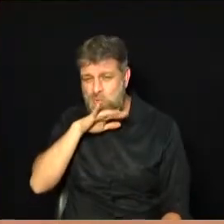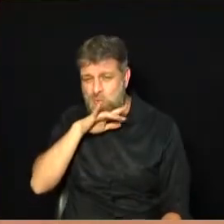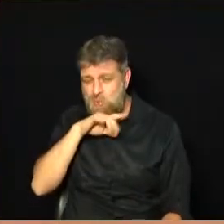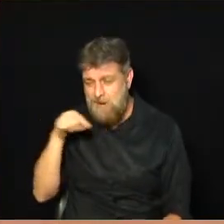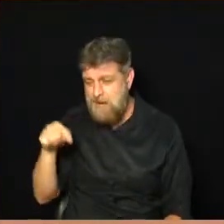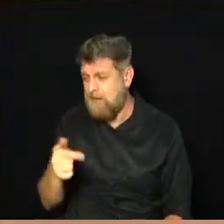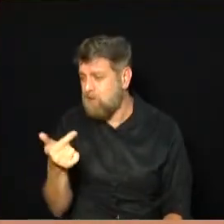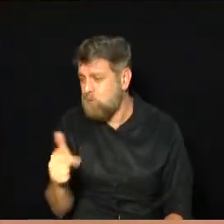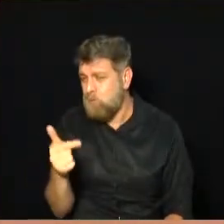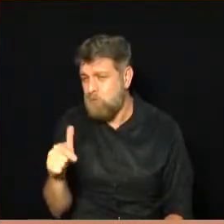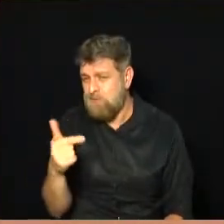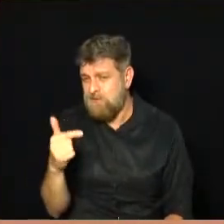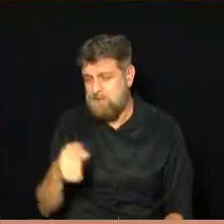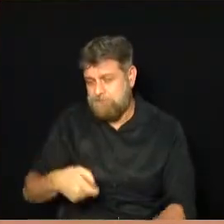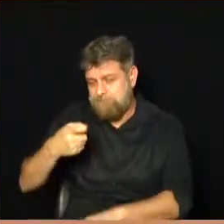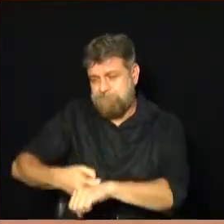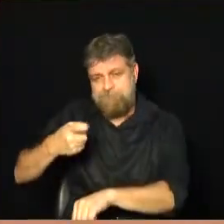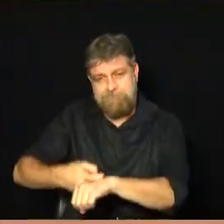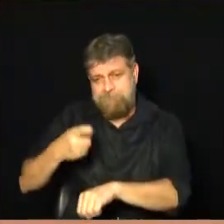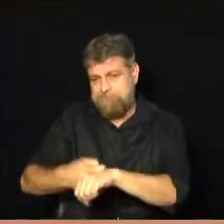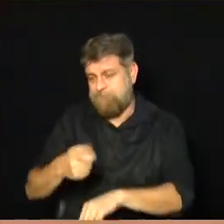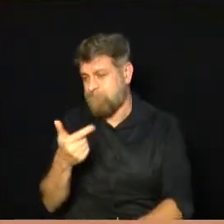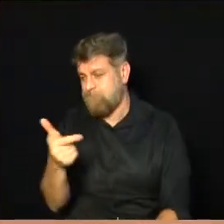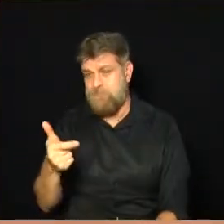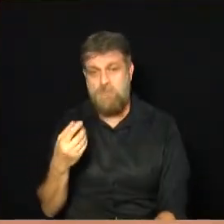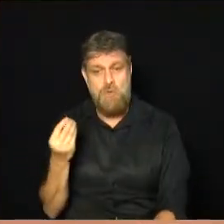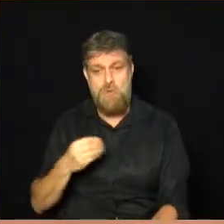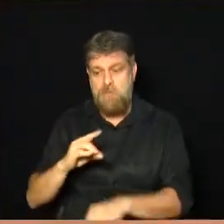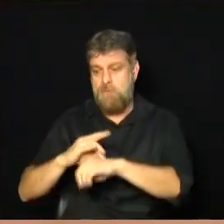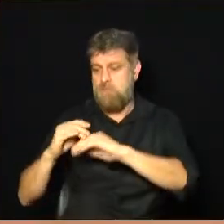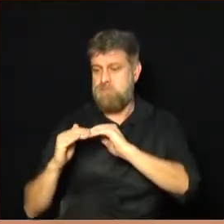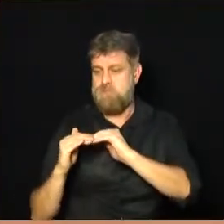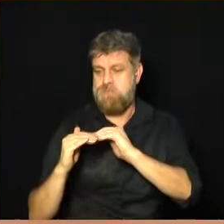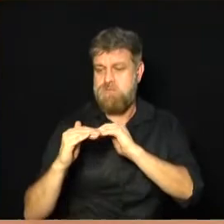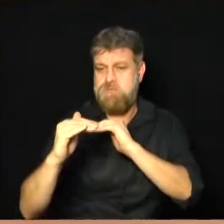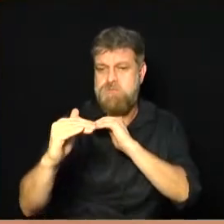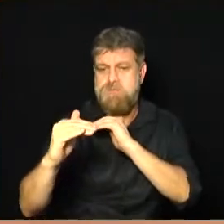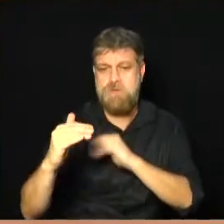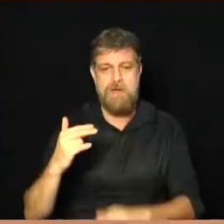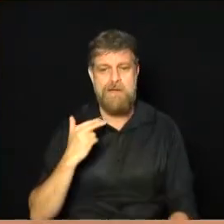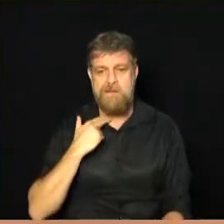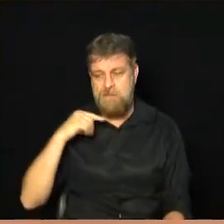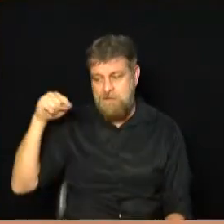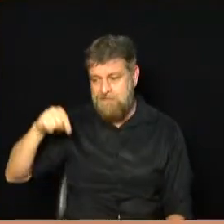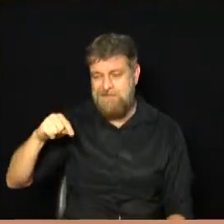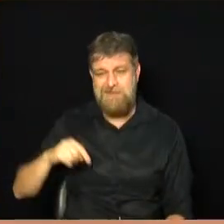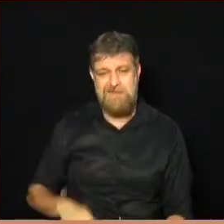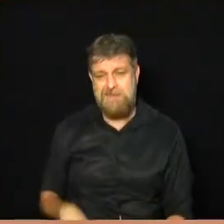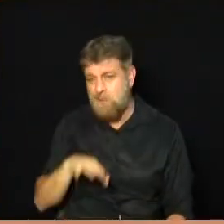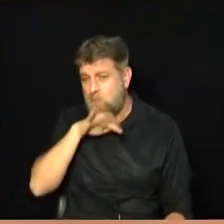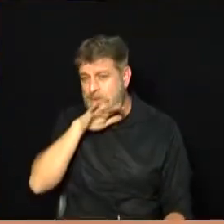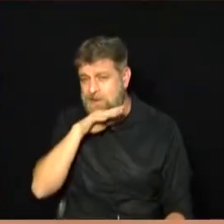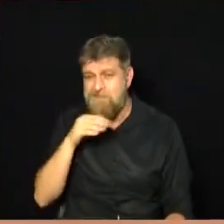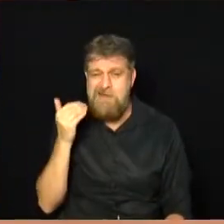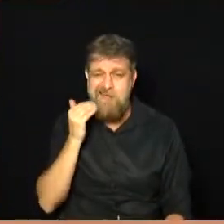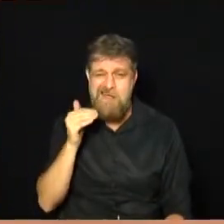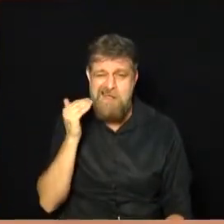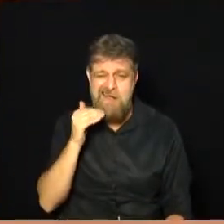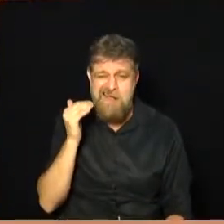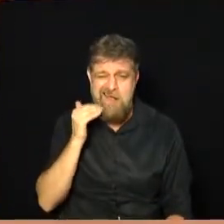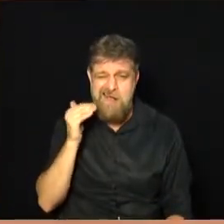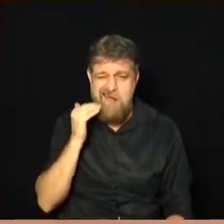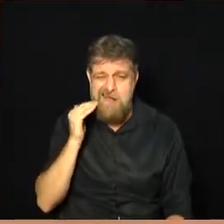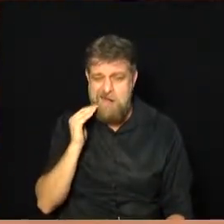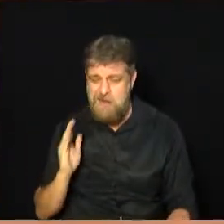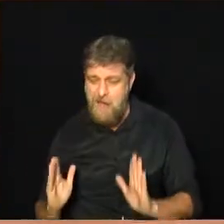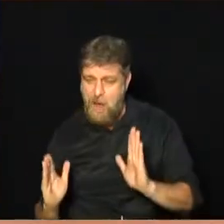a devida compactação adequada para receber um pavimento flexível só com recap como que foi feito. Então, alguns trechos